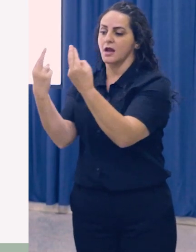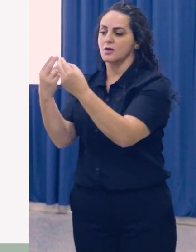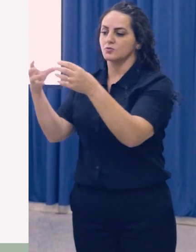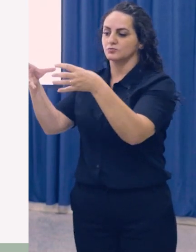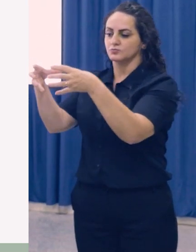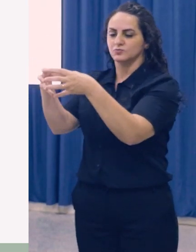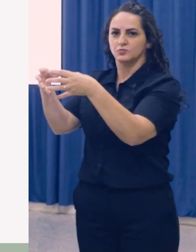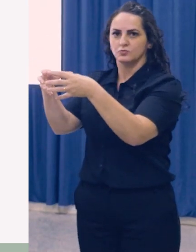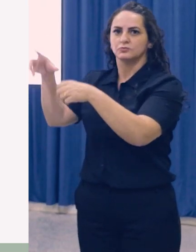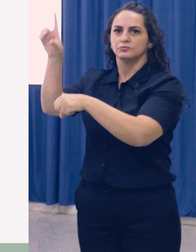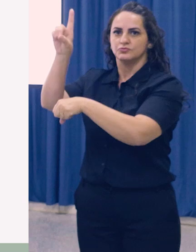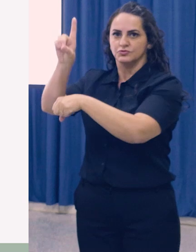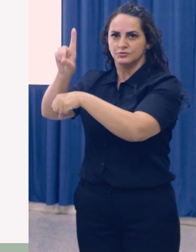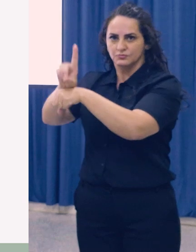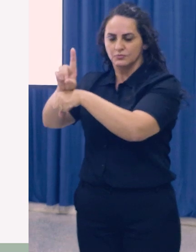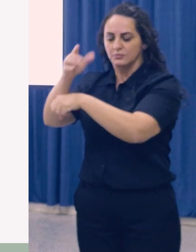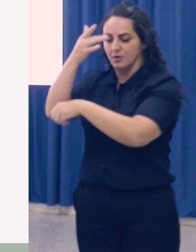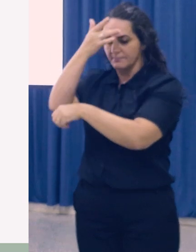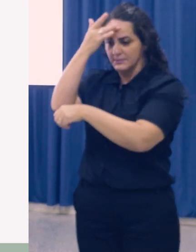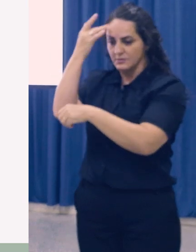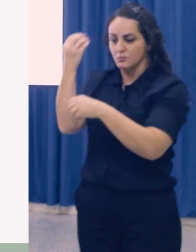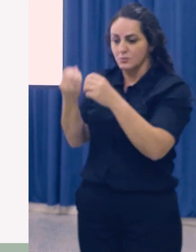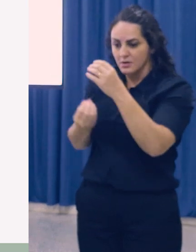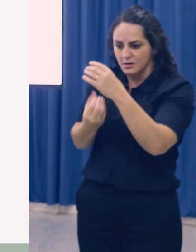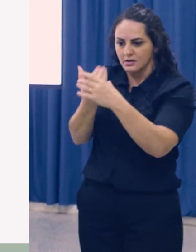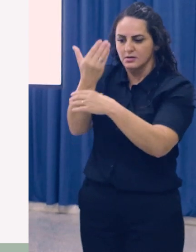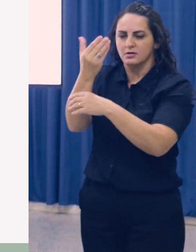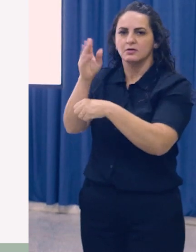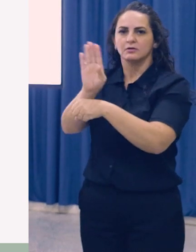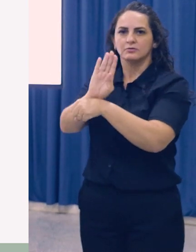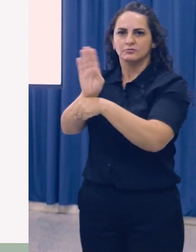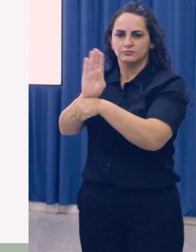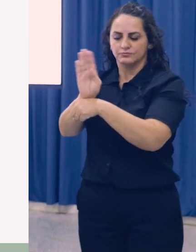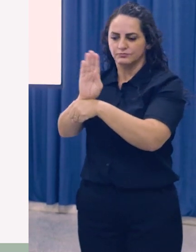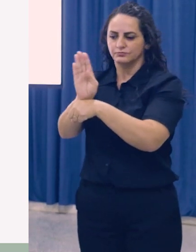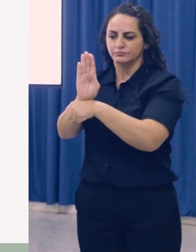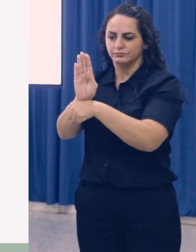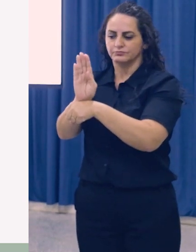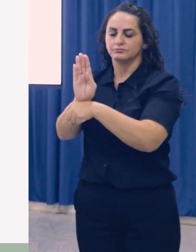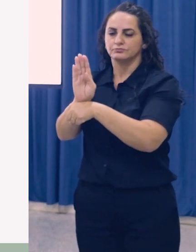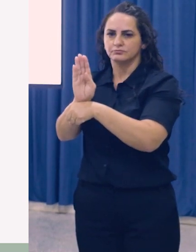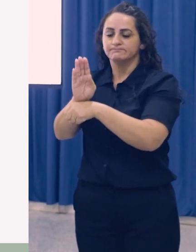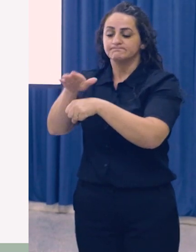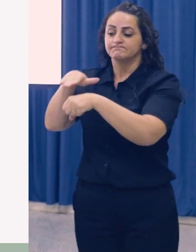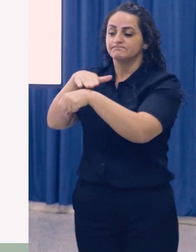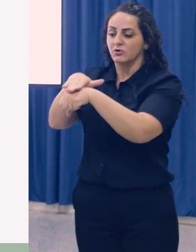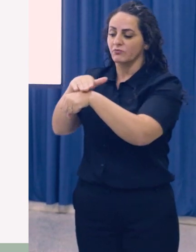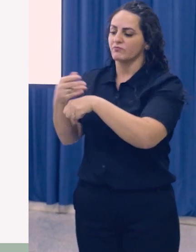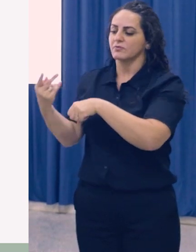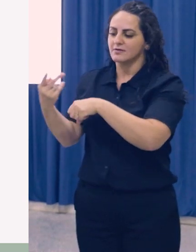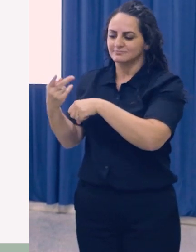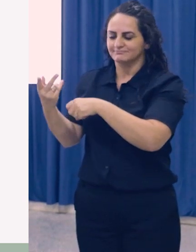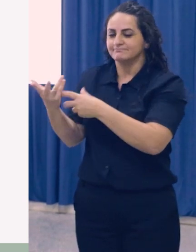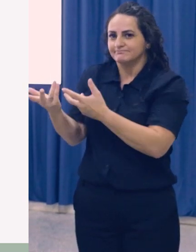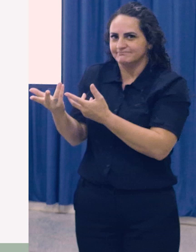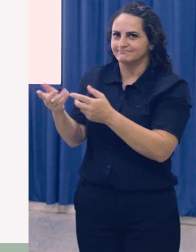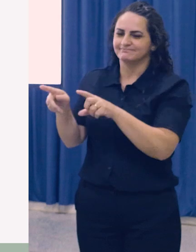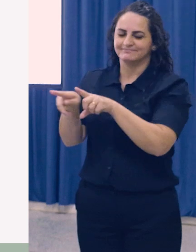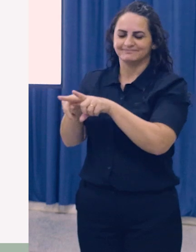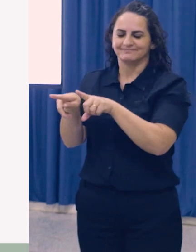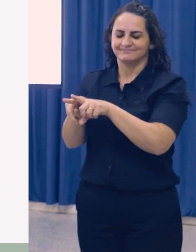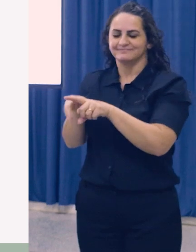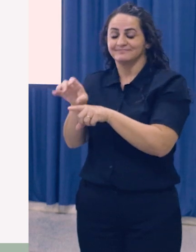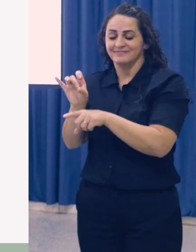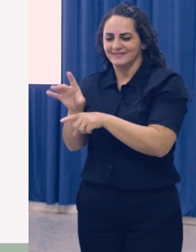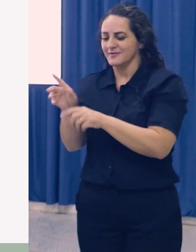diretor, com o produtor, enfim, quem está encabeçando aquele projeto. Você conversa com essa pessoa, caso você seja essa pessoa, mais fácil